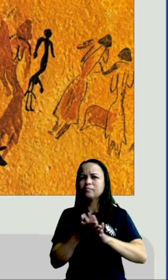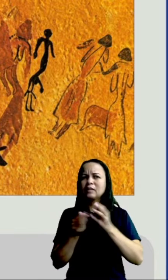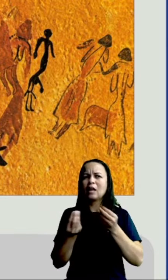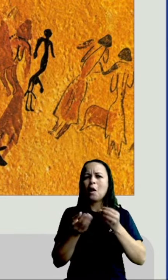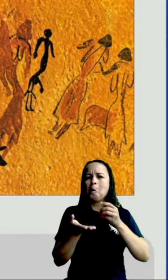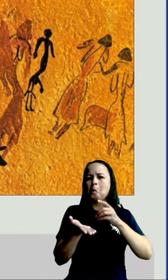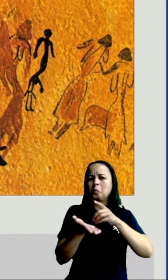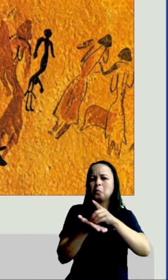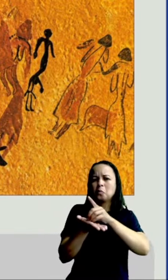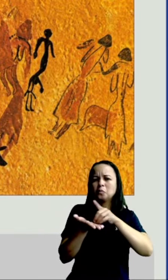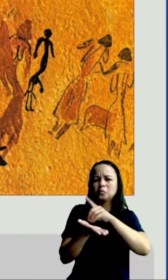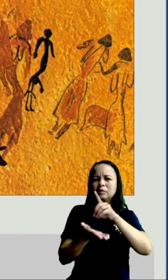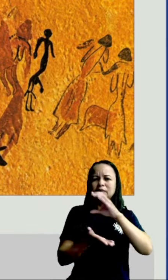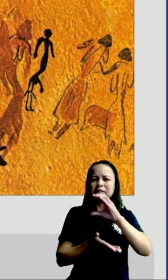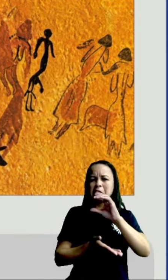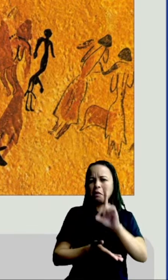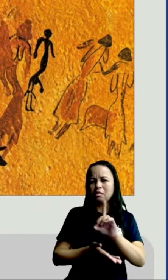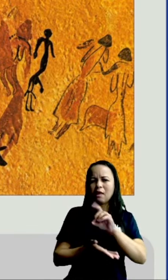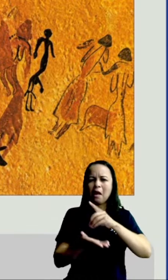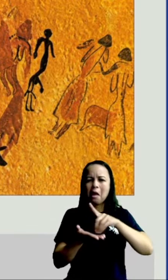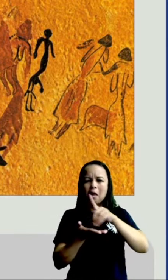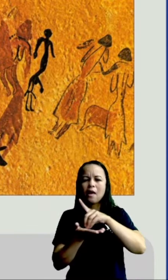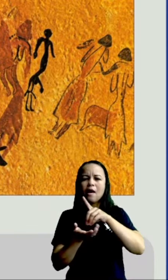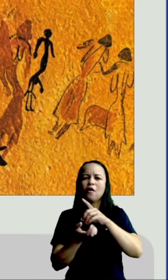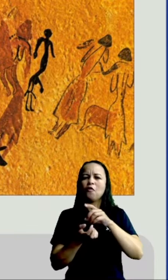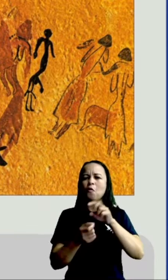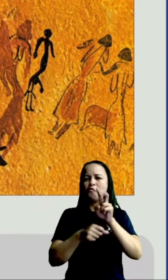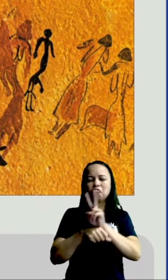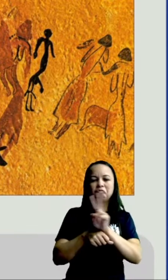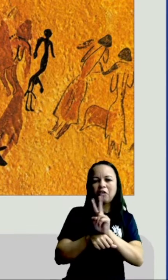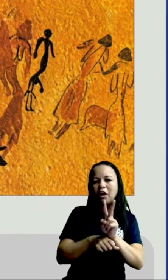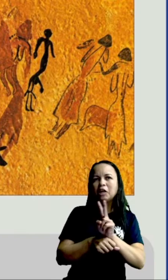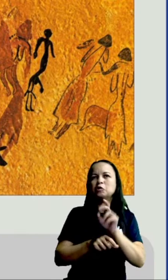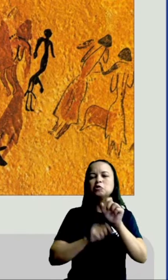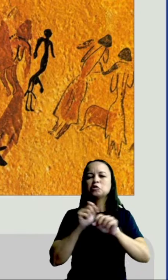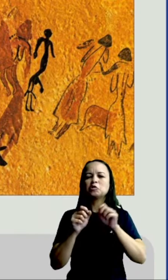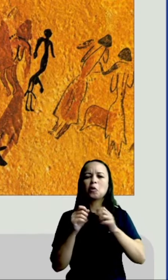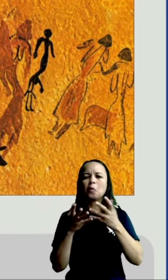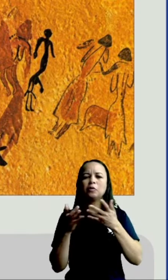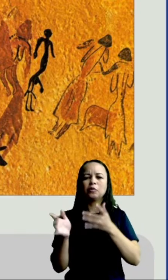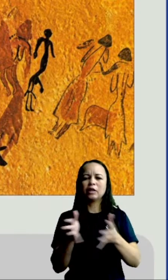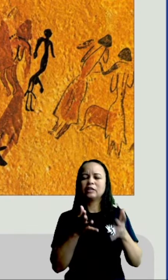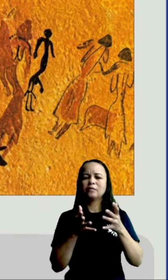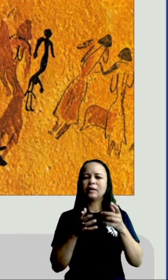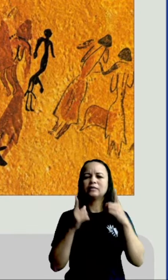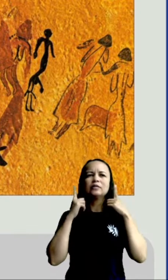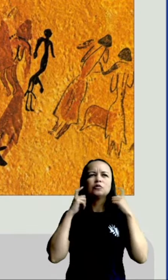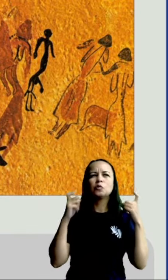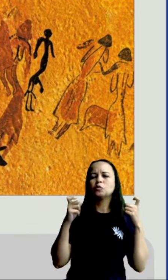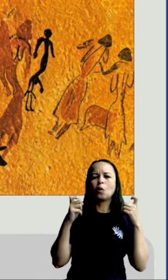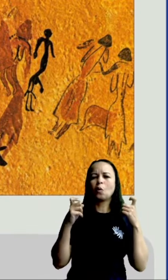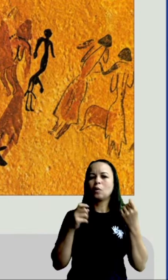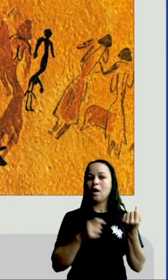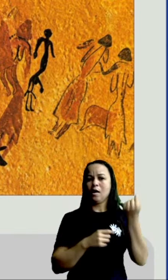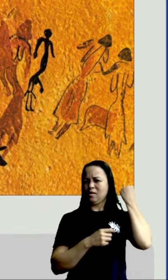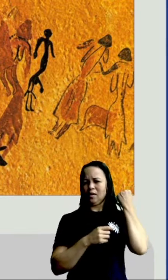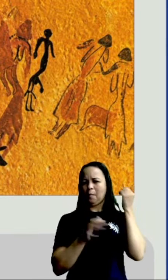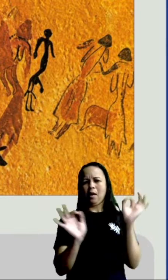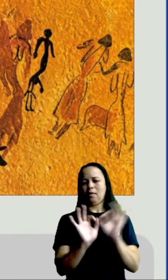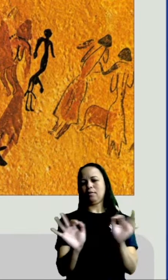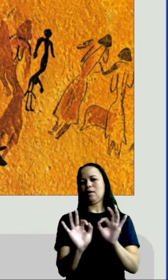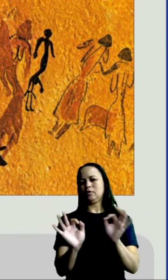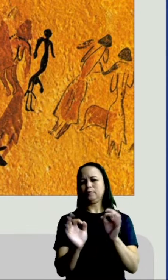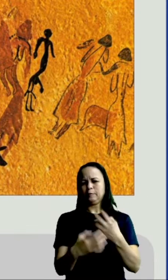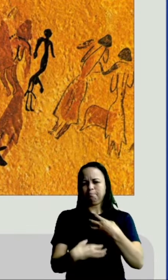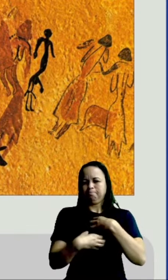um CD vamos gravar um vídeo sobre o que a gente está produzindo de som não não era